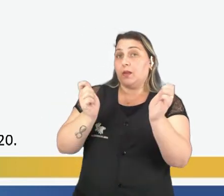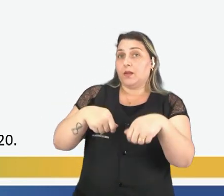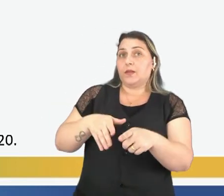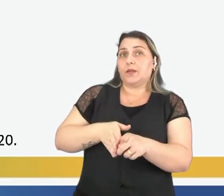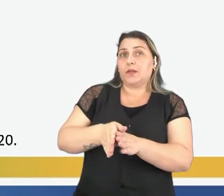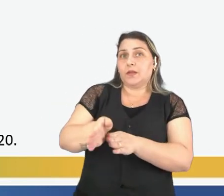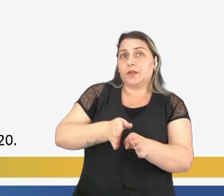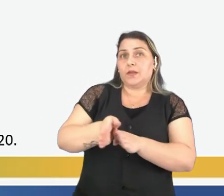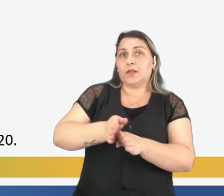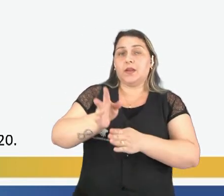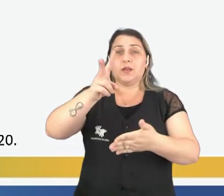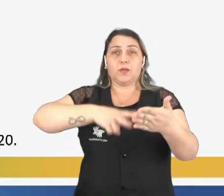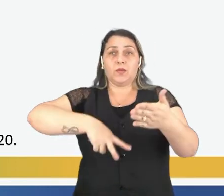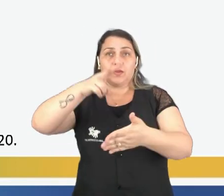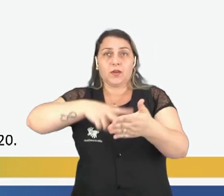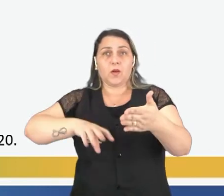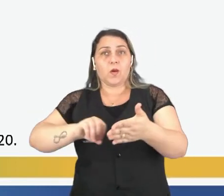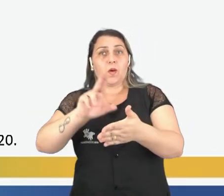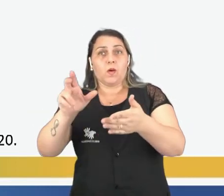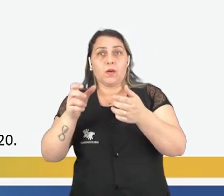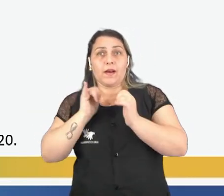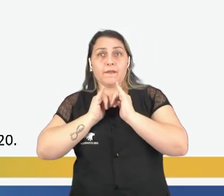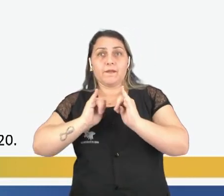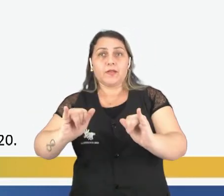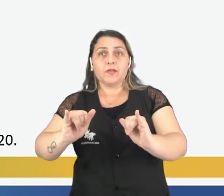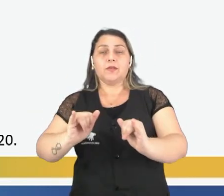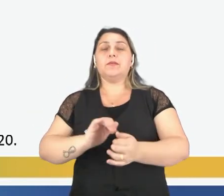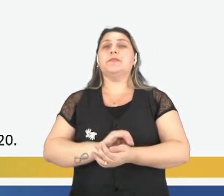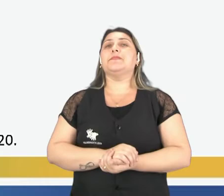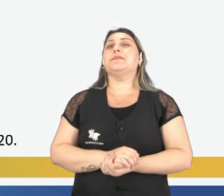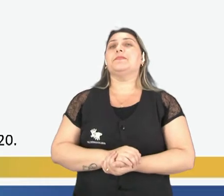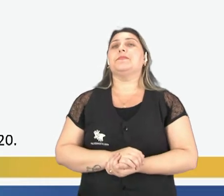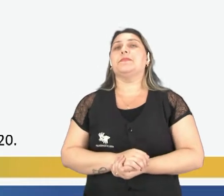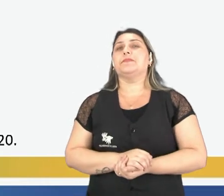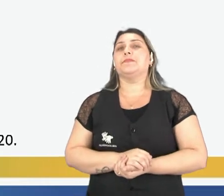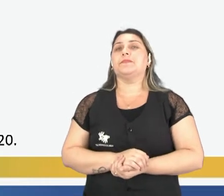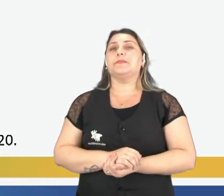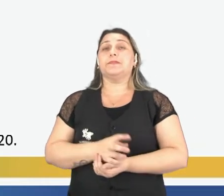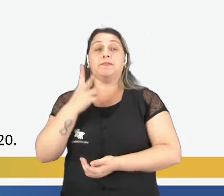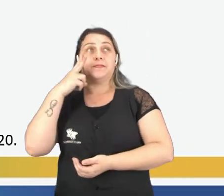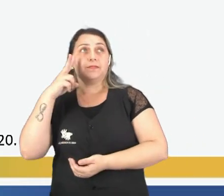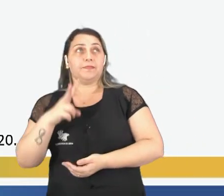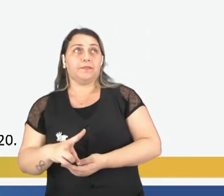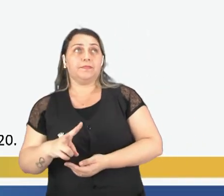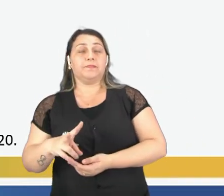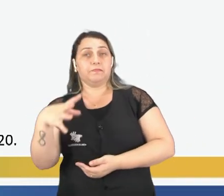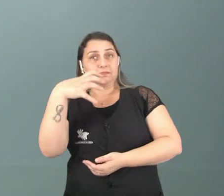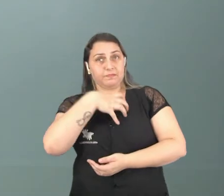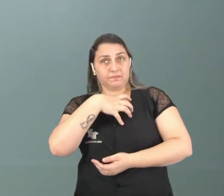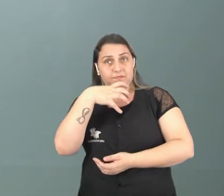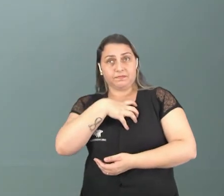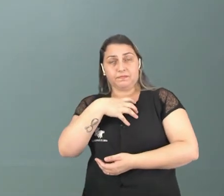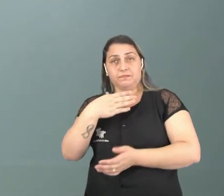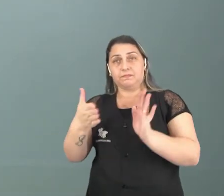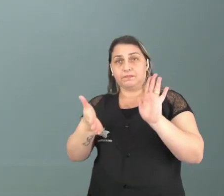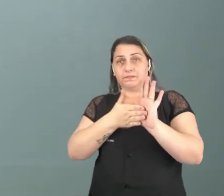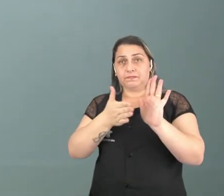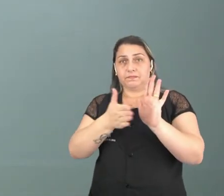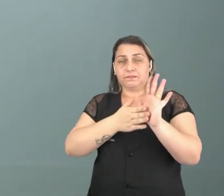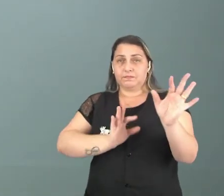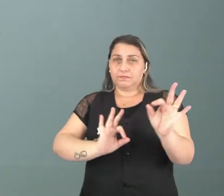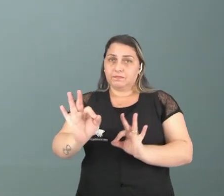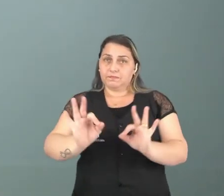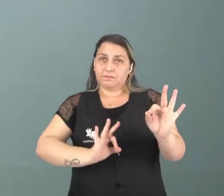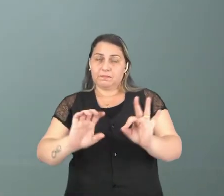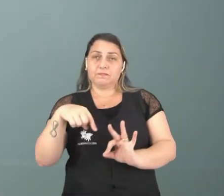possível recomendação de leitura ou alerta. Vocês estão vendo a forma que ele propõe para a gente